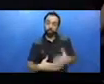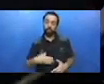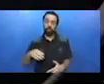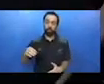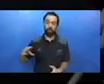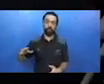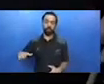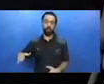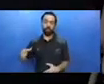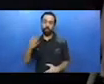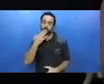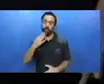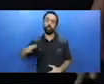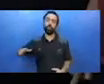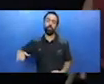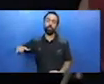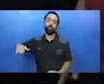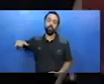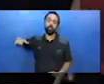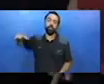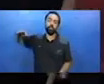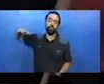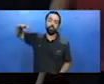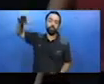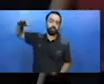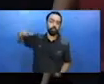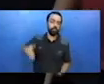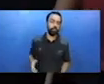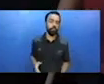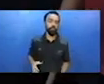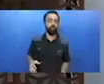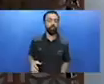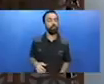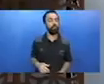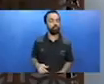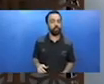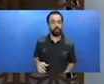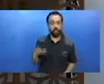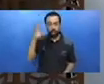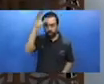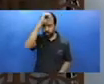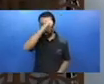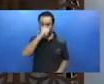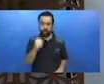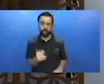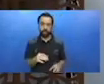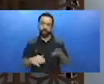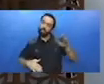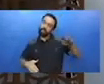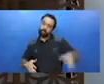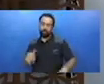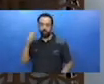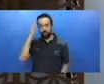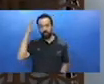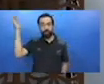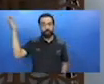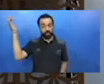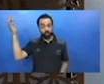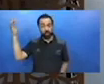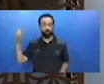esse movimento ele é aprendido de uma maneira mais tranquila, né? Então, por exemplo, quando você está numa fase